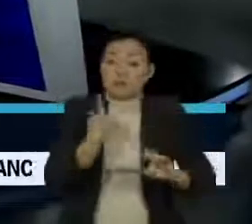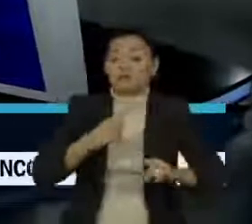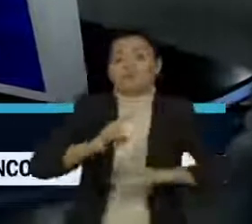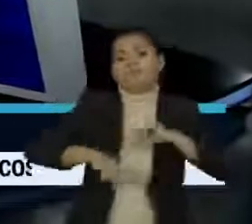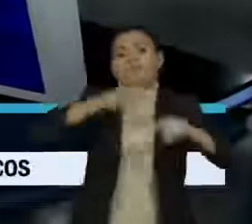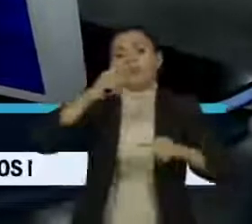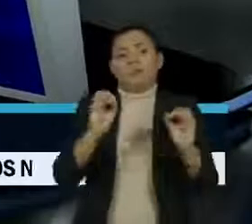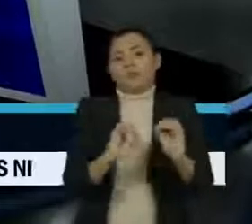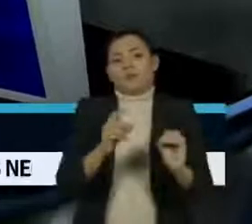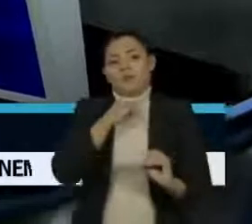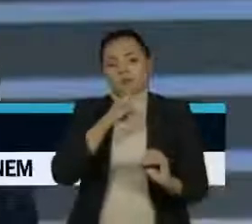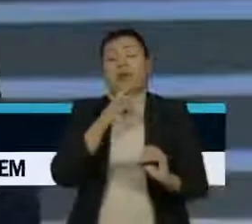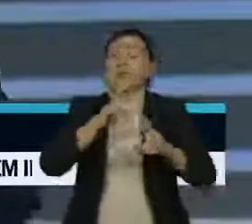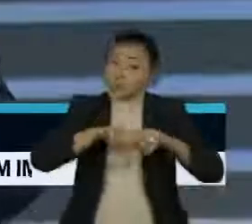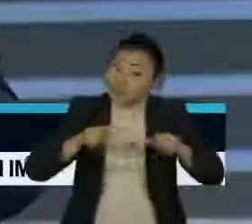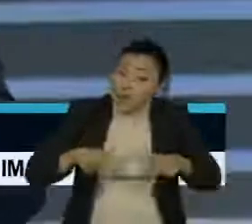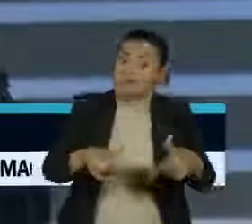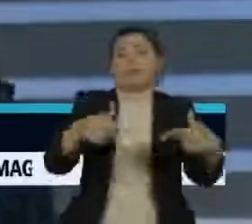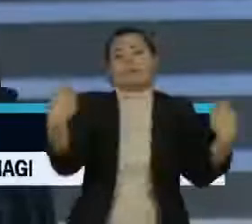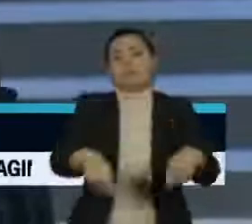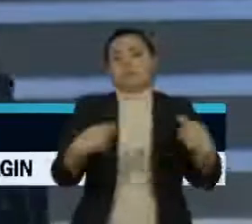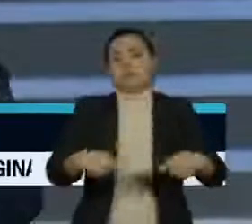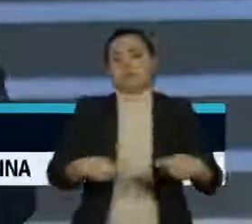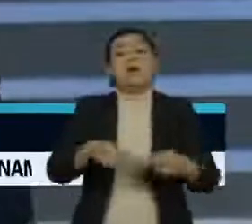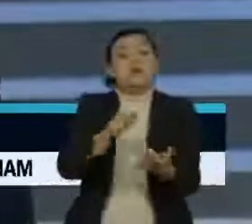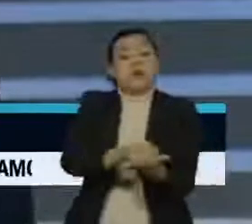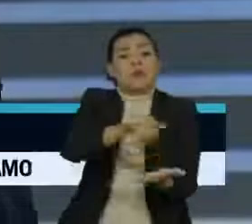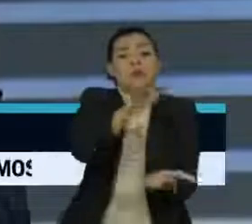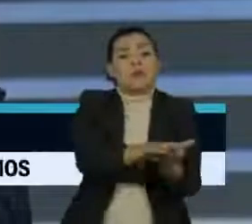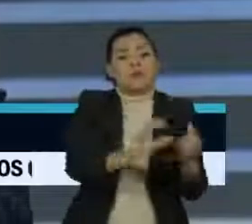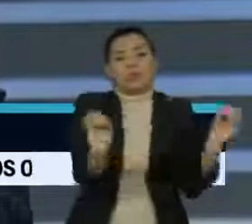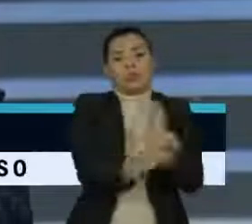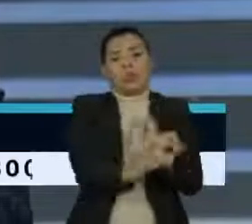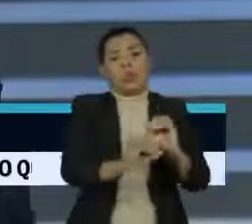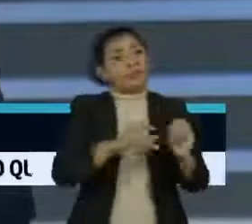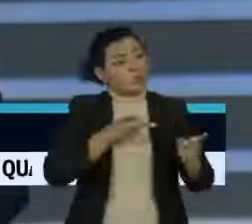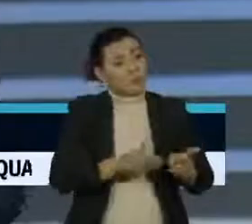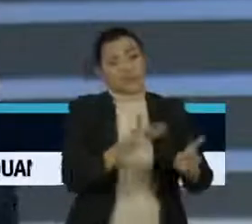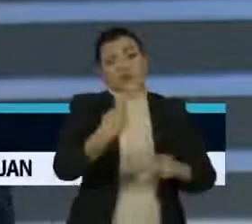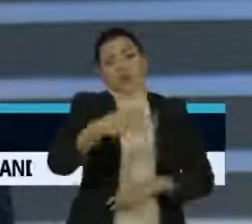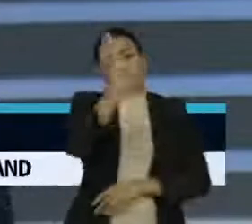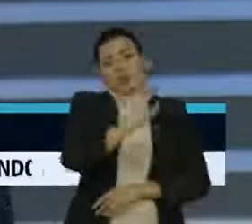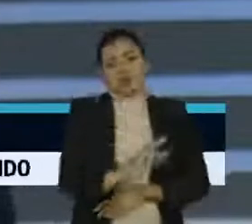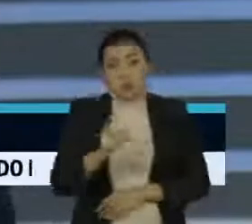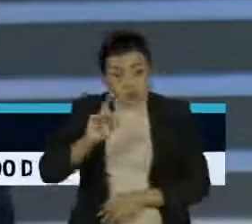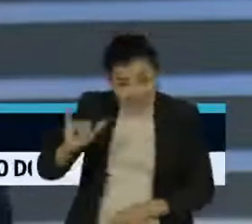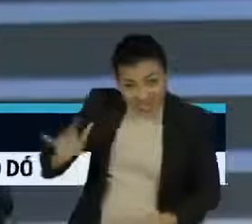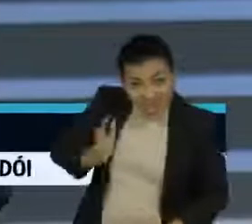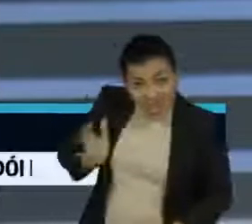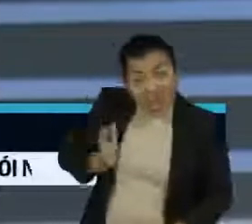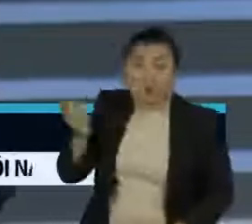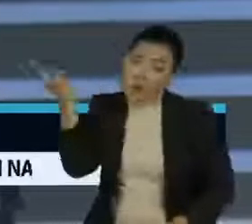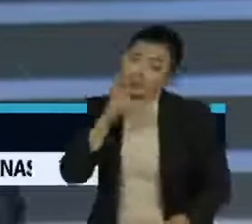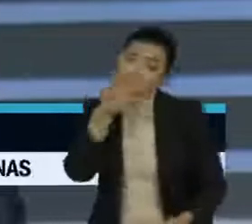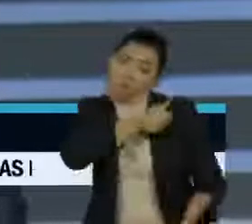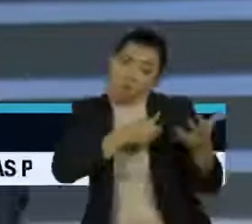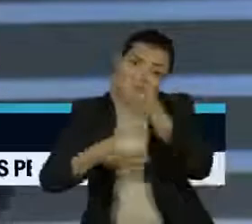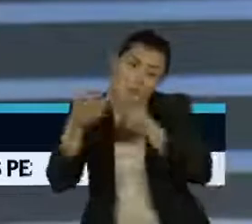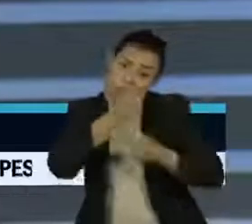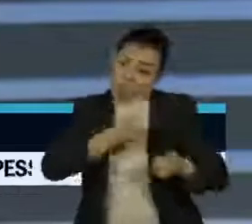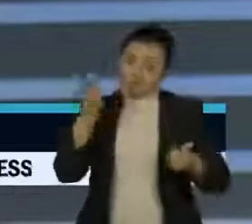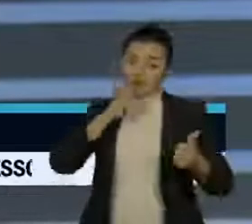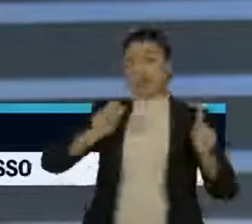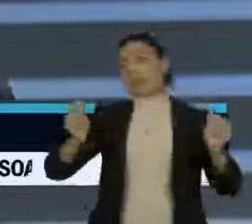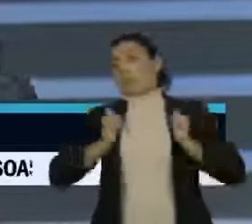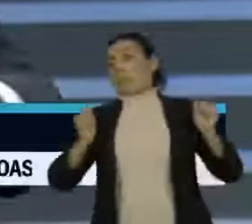salto adiante Porque infelizmente a impunidade ainda que prevalece no nosso país e quem tem dinheiro consegue fazer uma